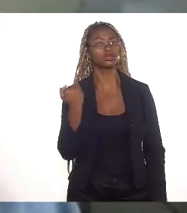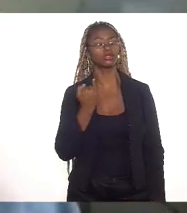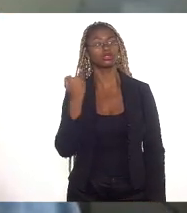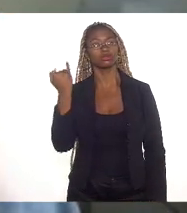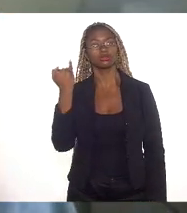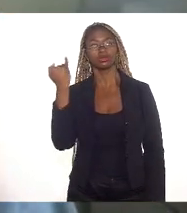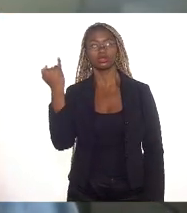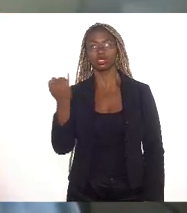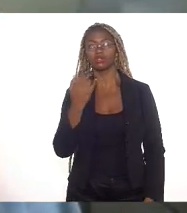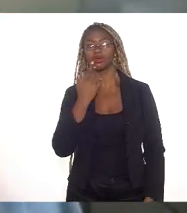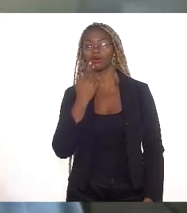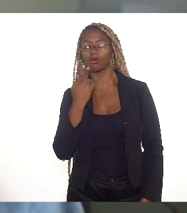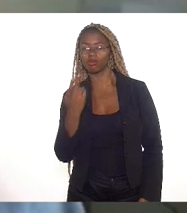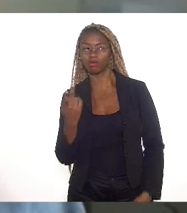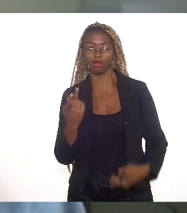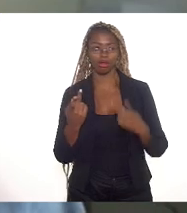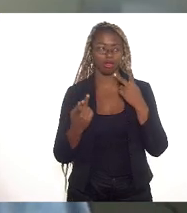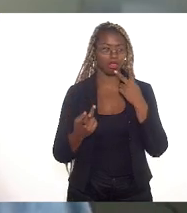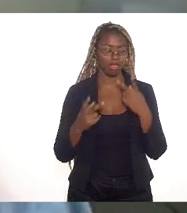para serem